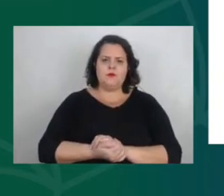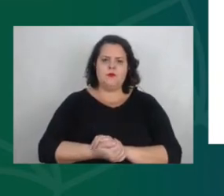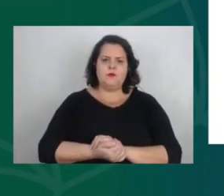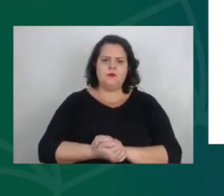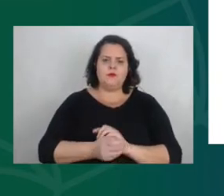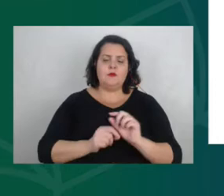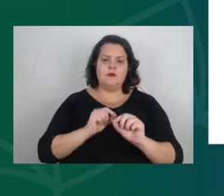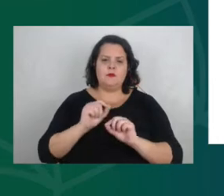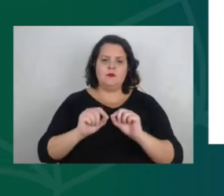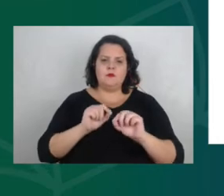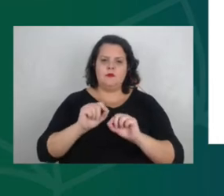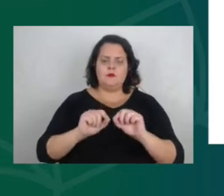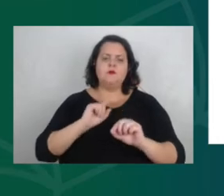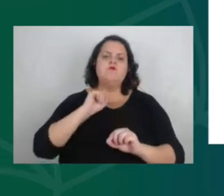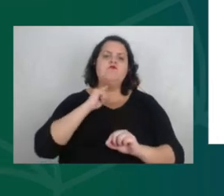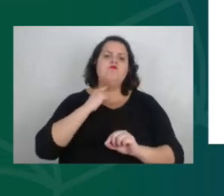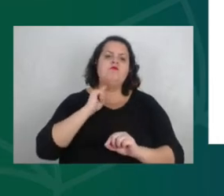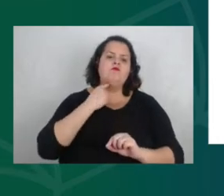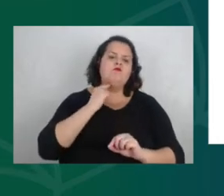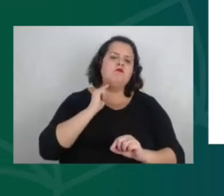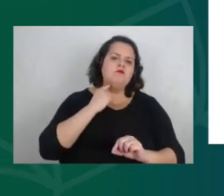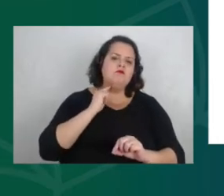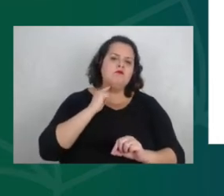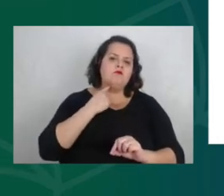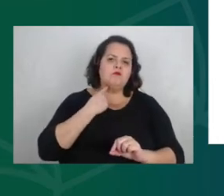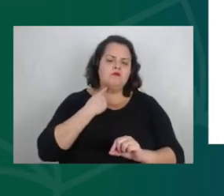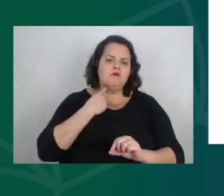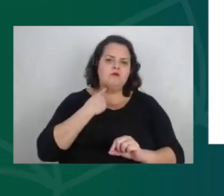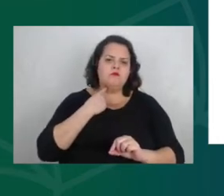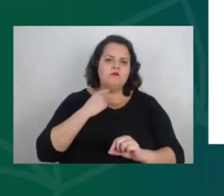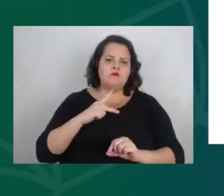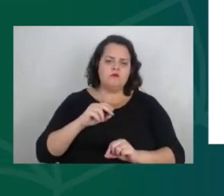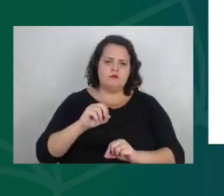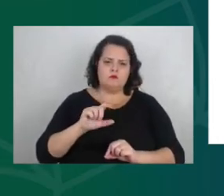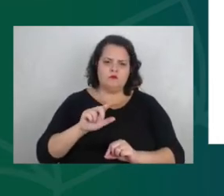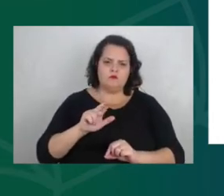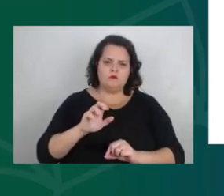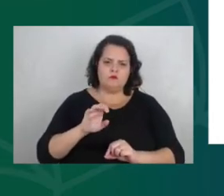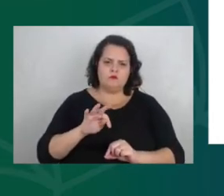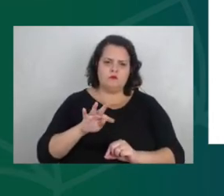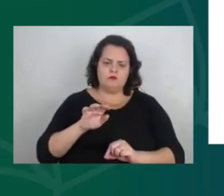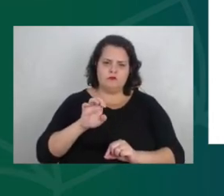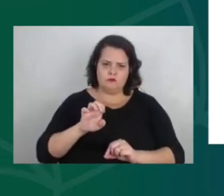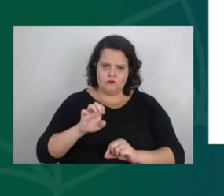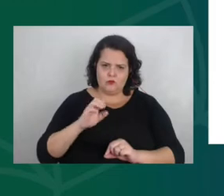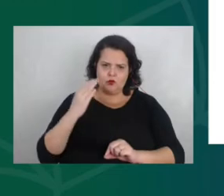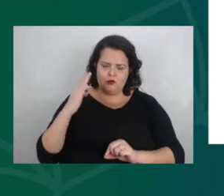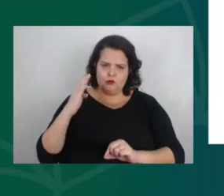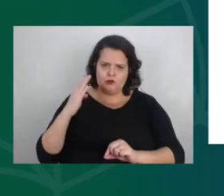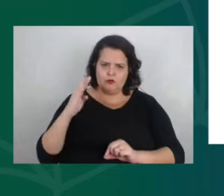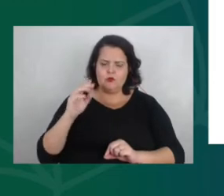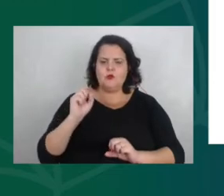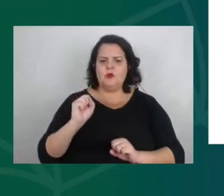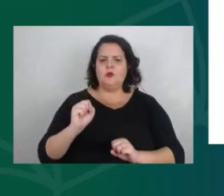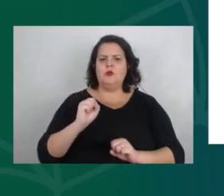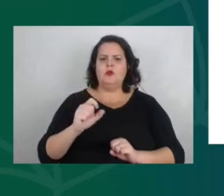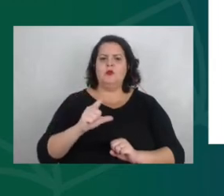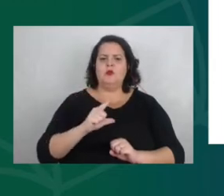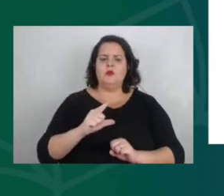poluentes ou físicos, como a radiação e os agentes biológicos, podem interagir com a